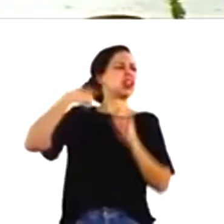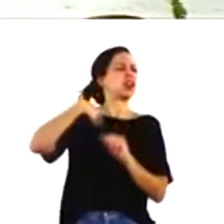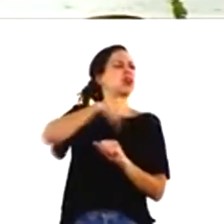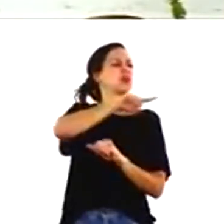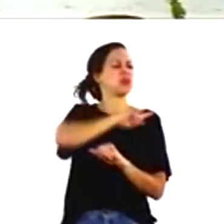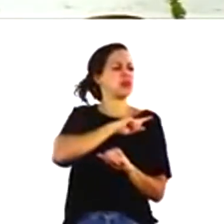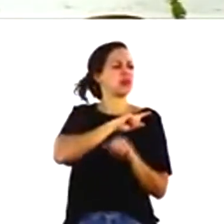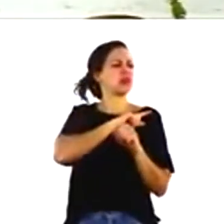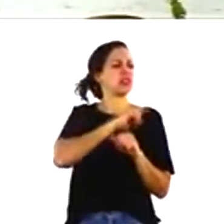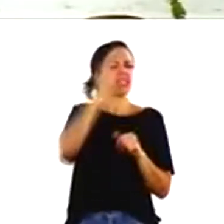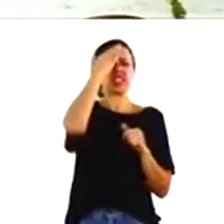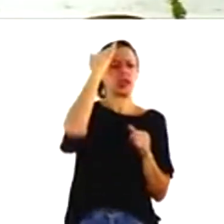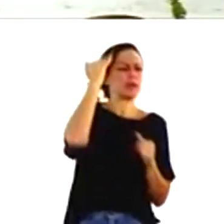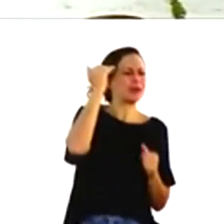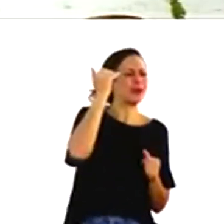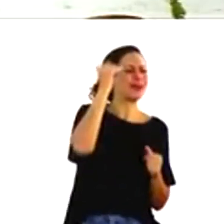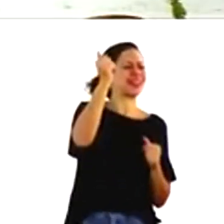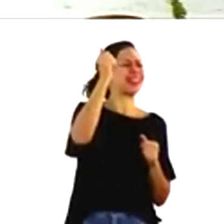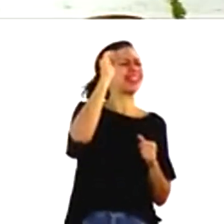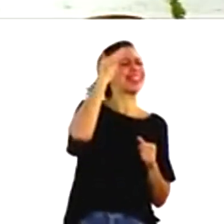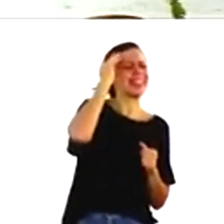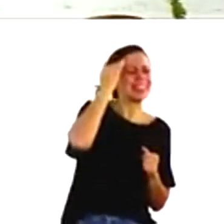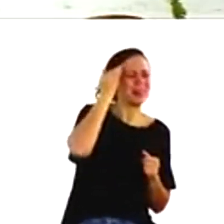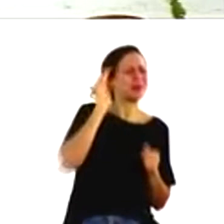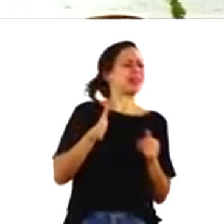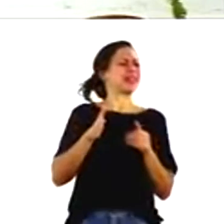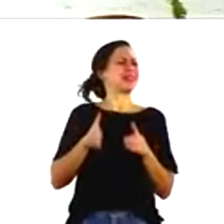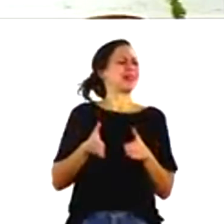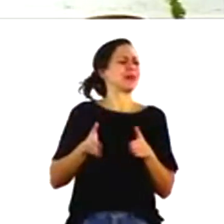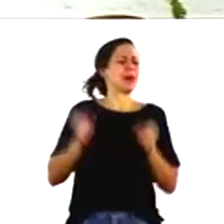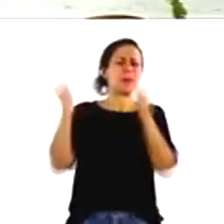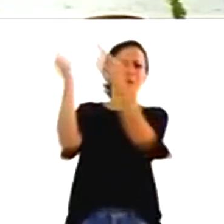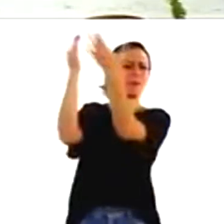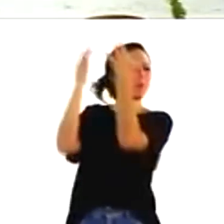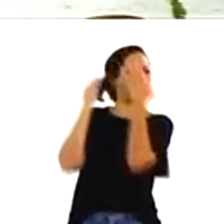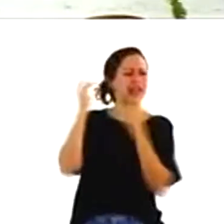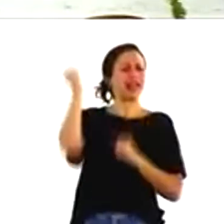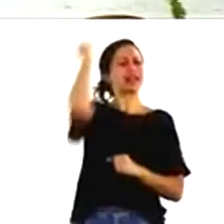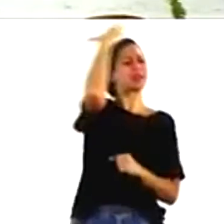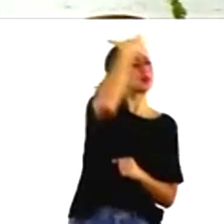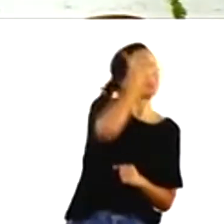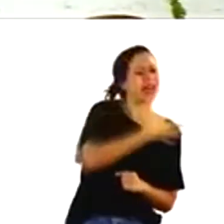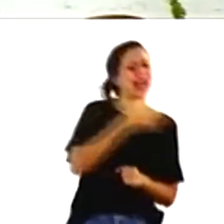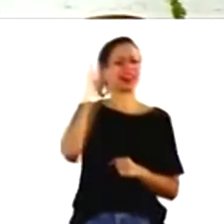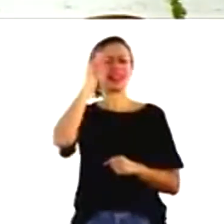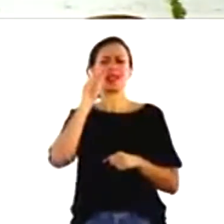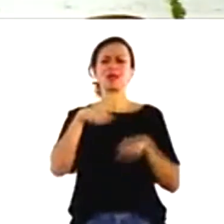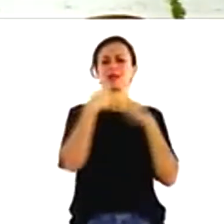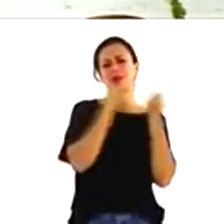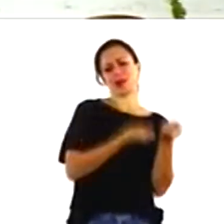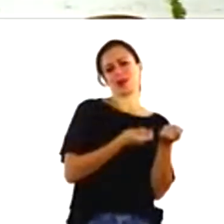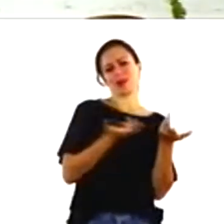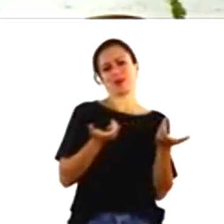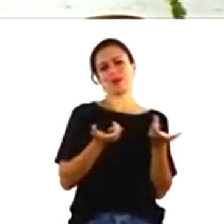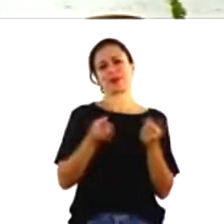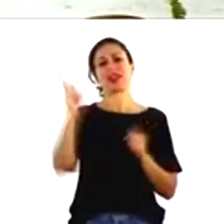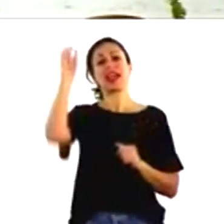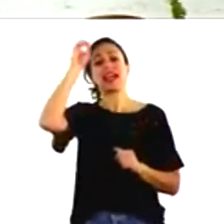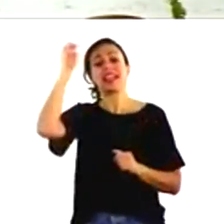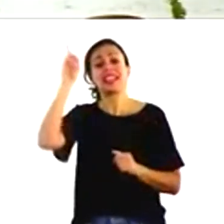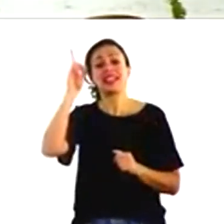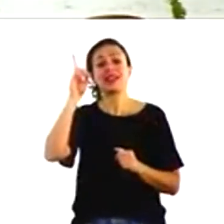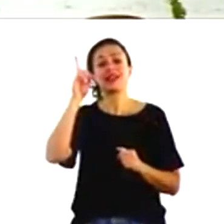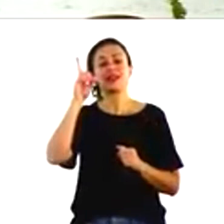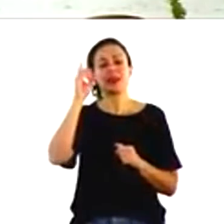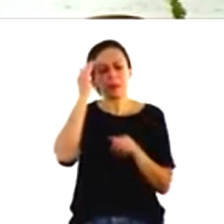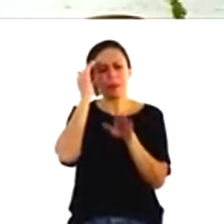Deus. Atenção nisso, meu irmão amado. O que é Deus dizer para